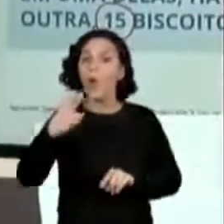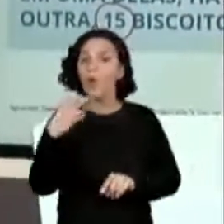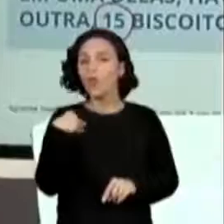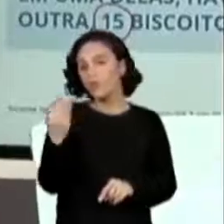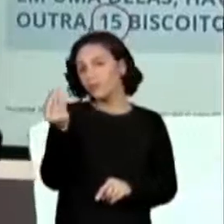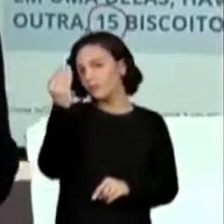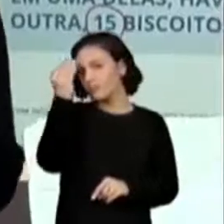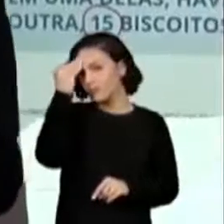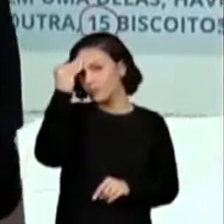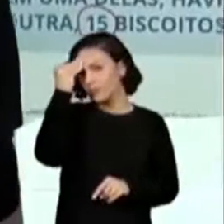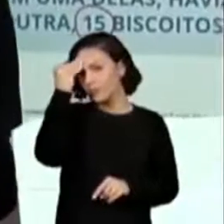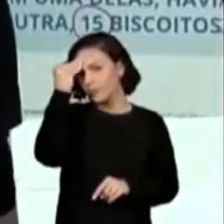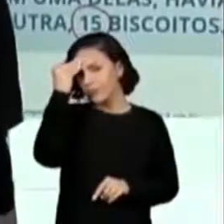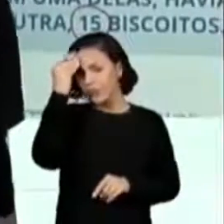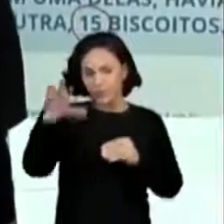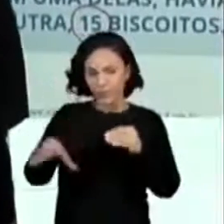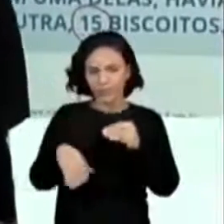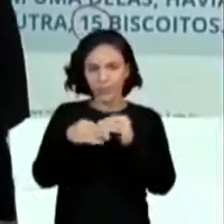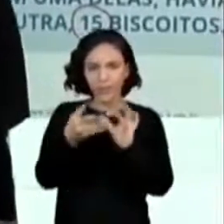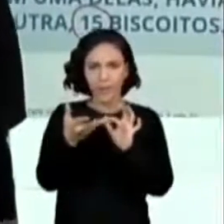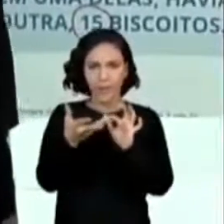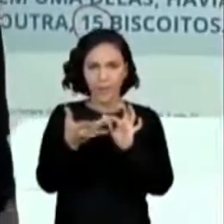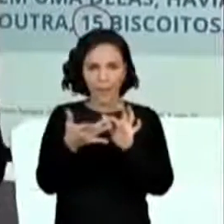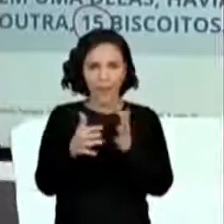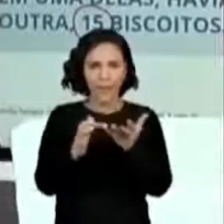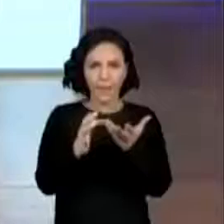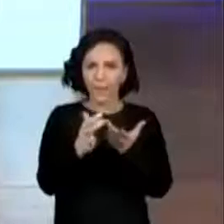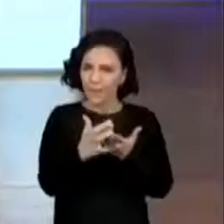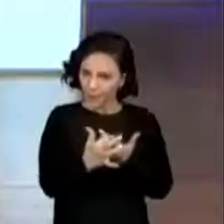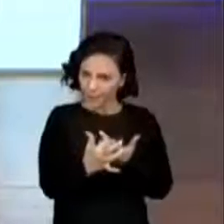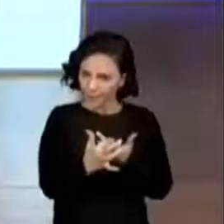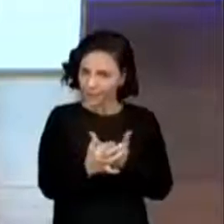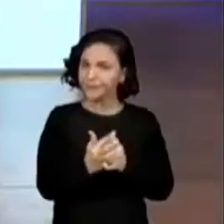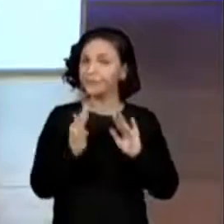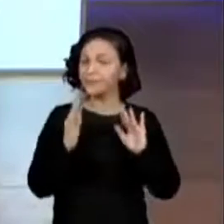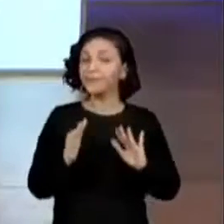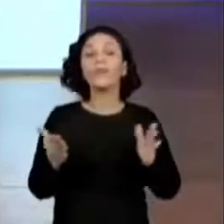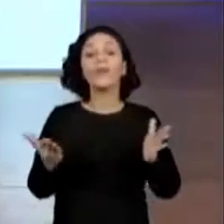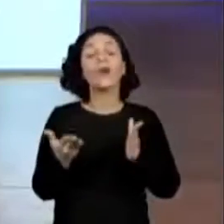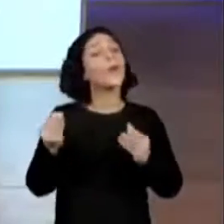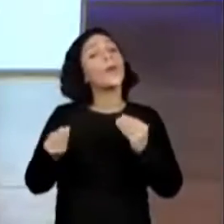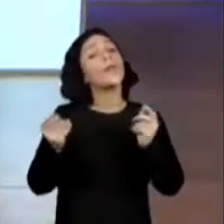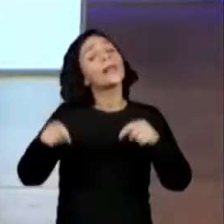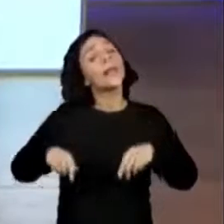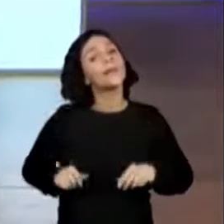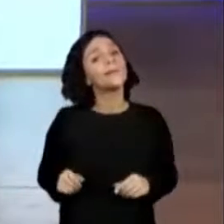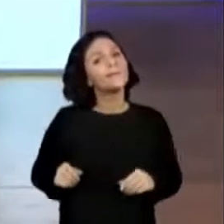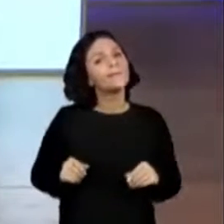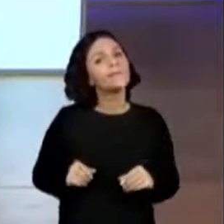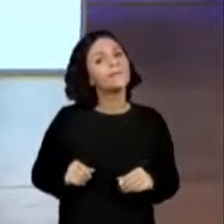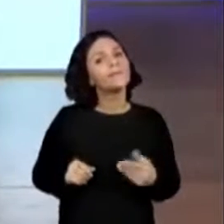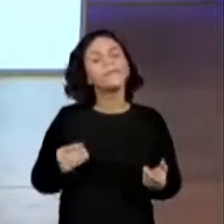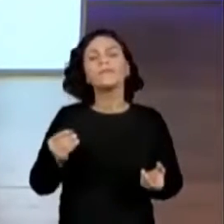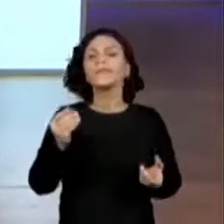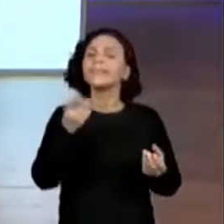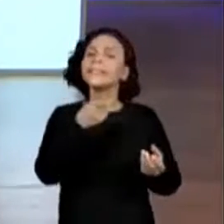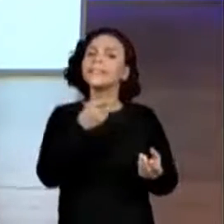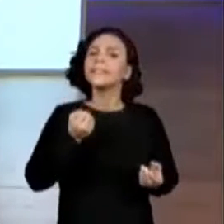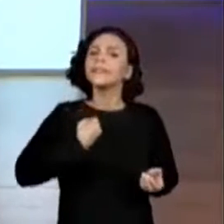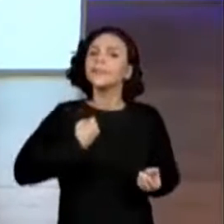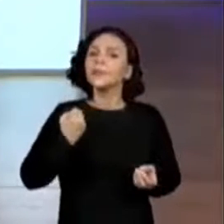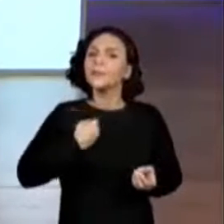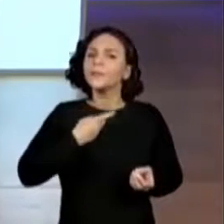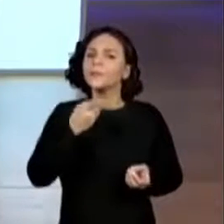na cabeça e contando para ficar mais fácil. Então, neste caso agora, o que a gente pode fazer para representar